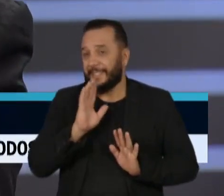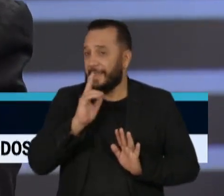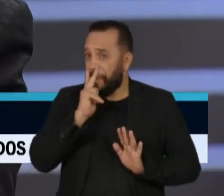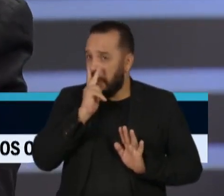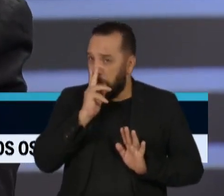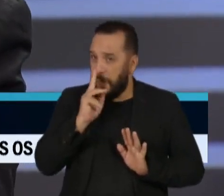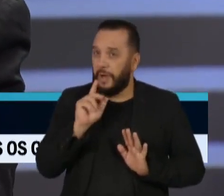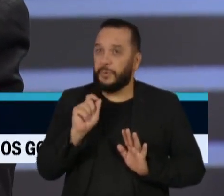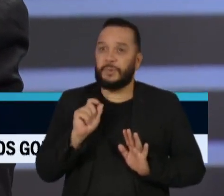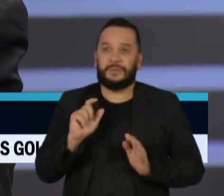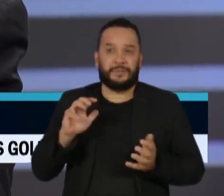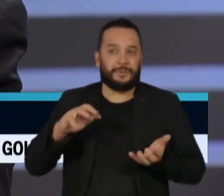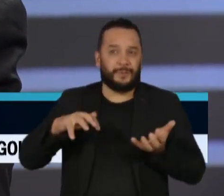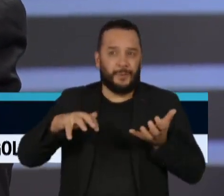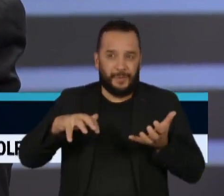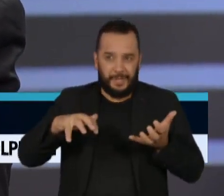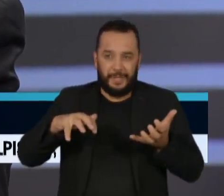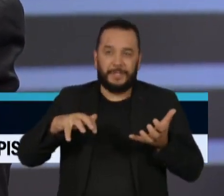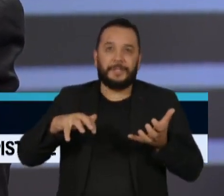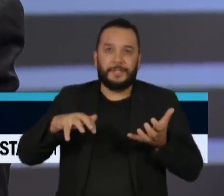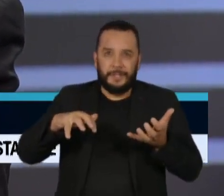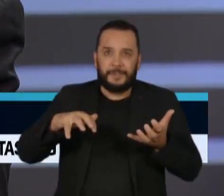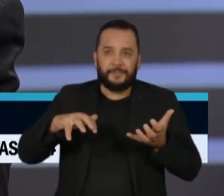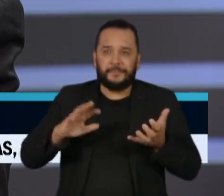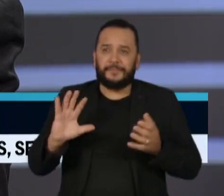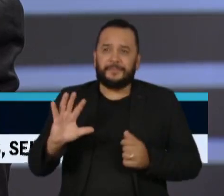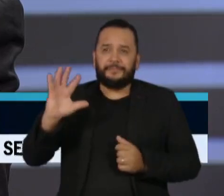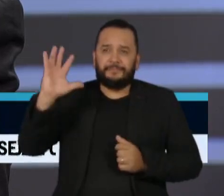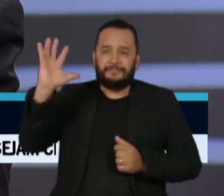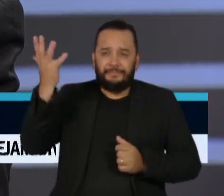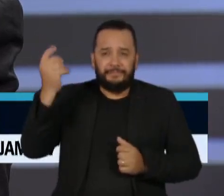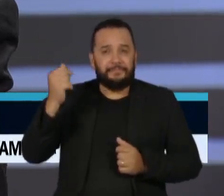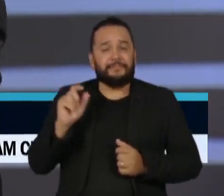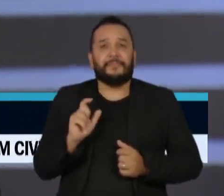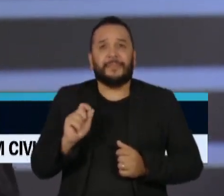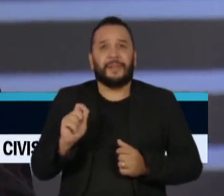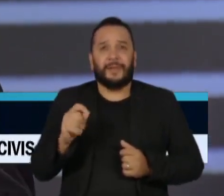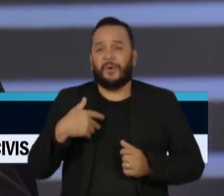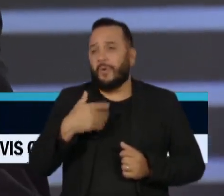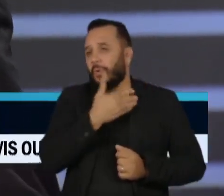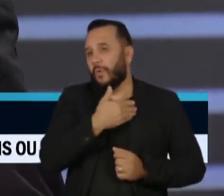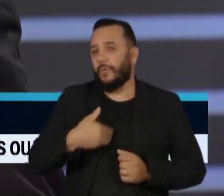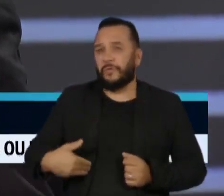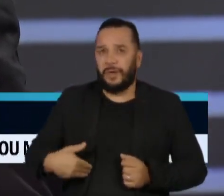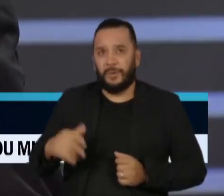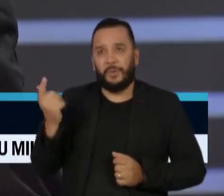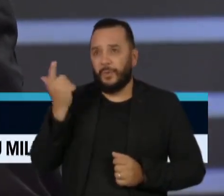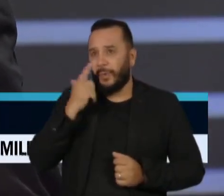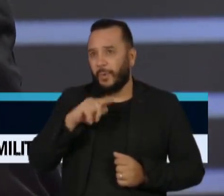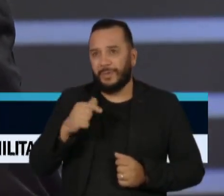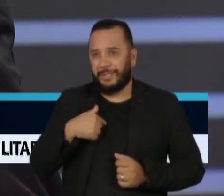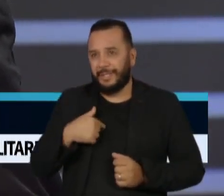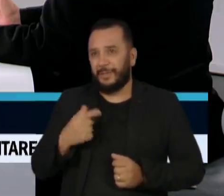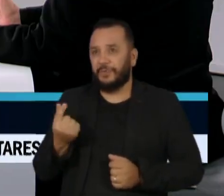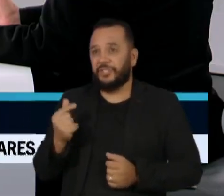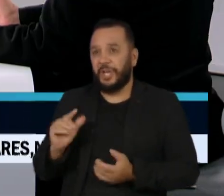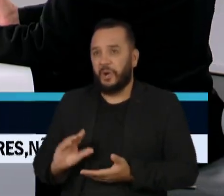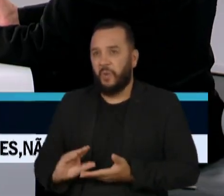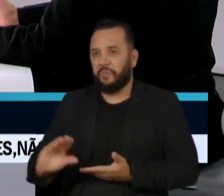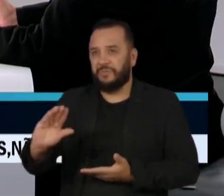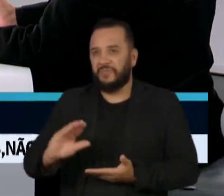do congresso Talvez o que esteja acontecendo aqui o governo era não conseguiu distribuir dinheiro suficiente